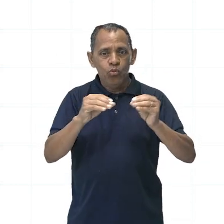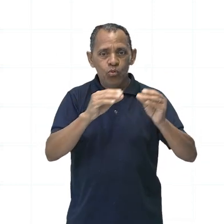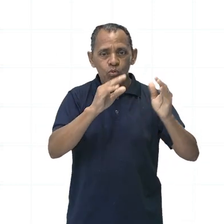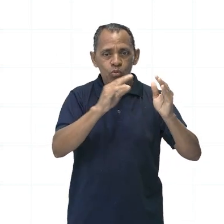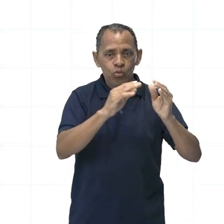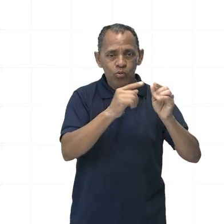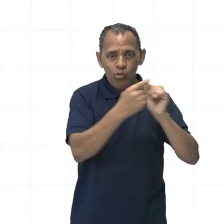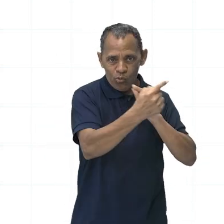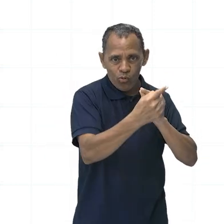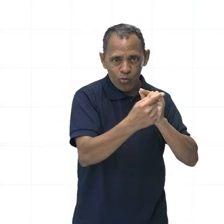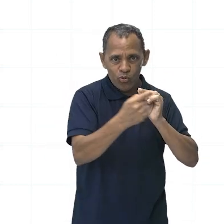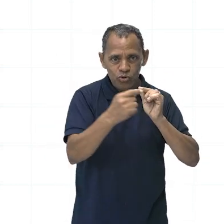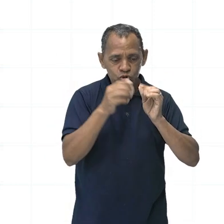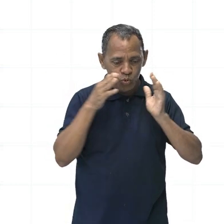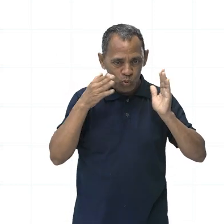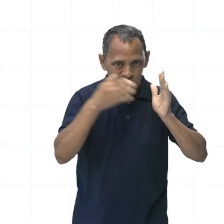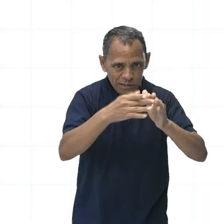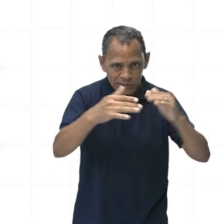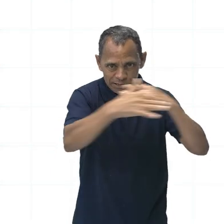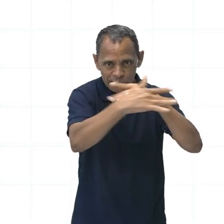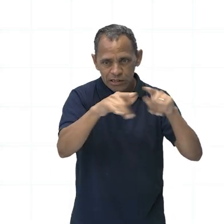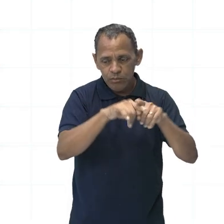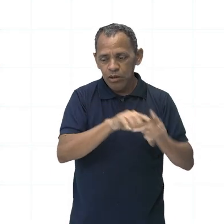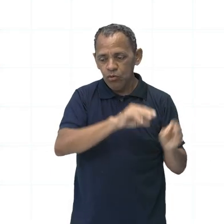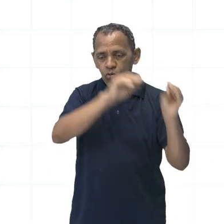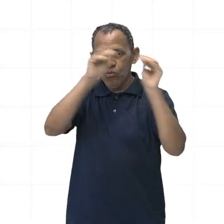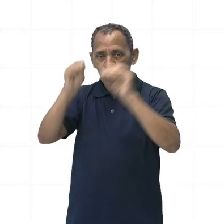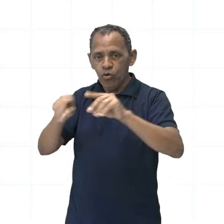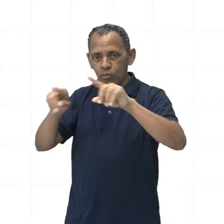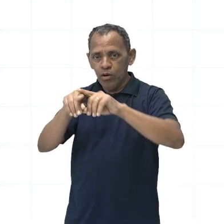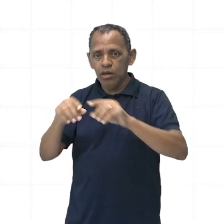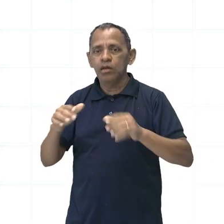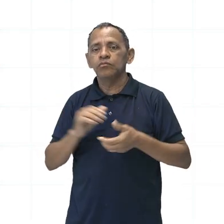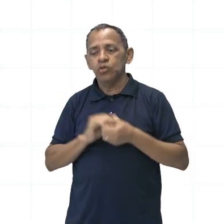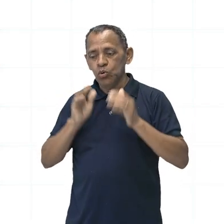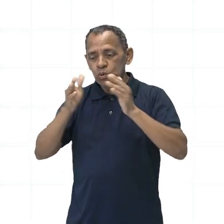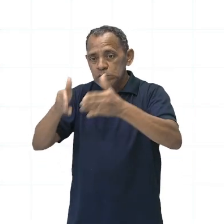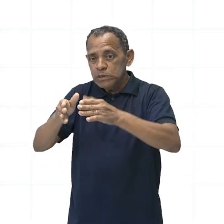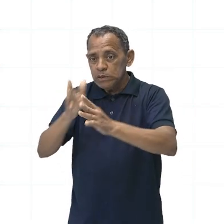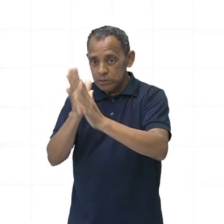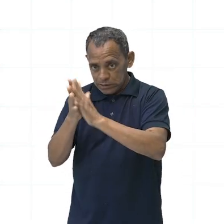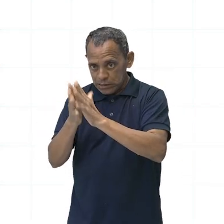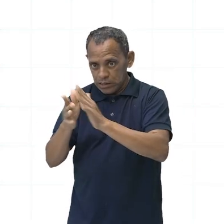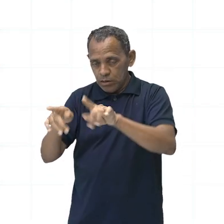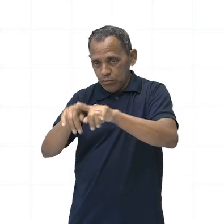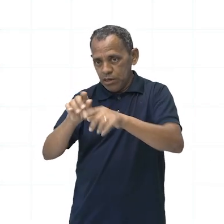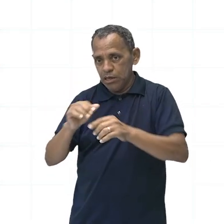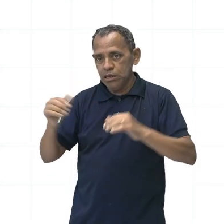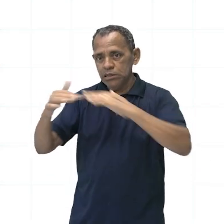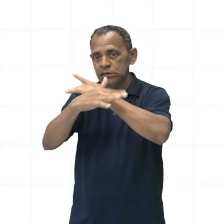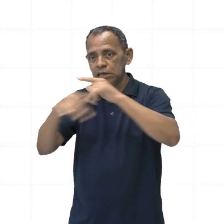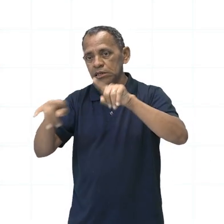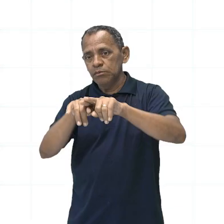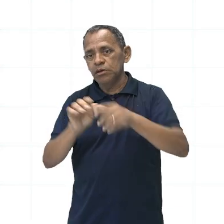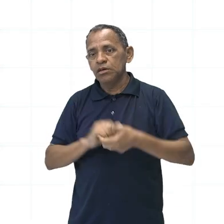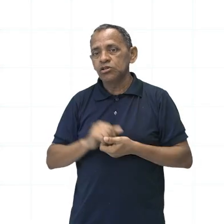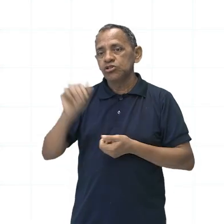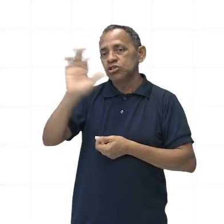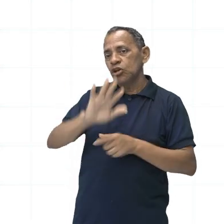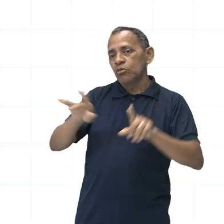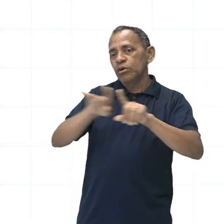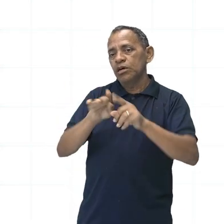pelo público em geral. Dezenas de músicas de rap são lançadas anualmente, porém o